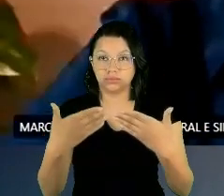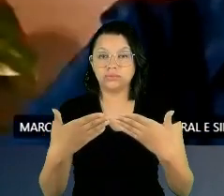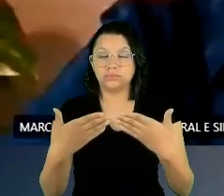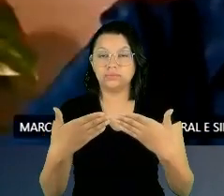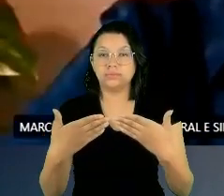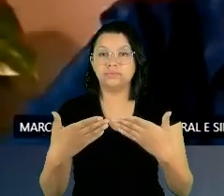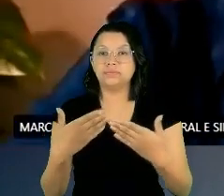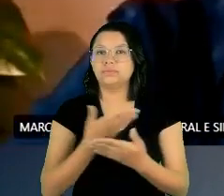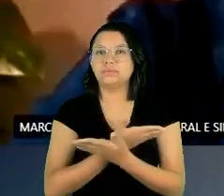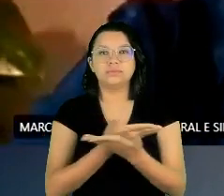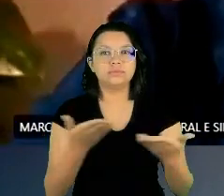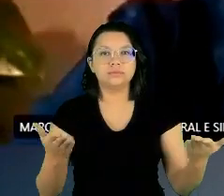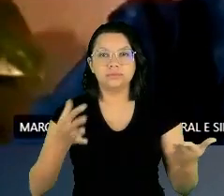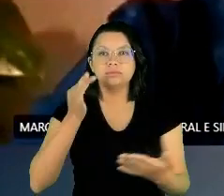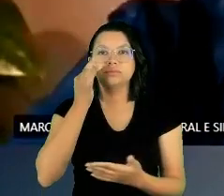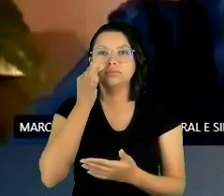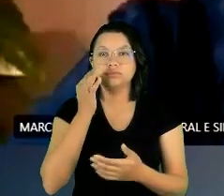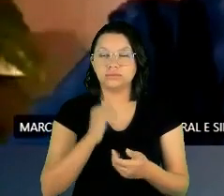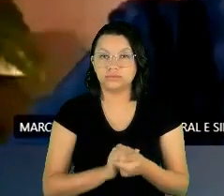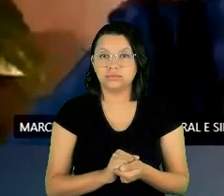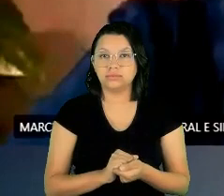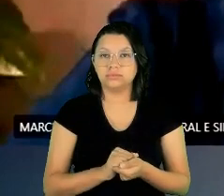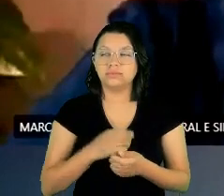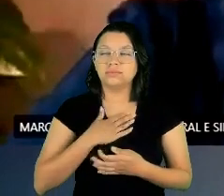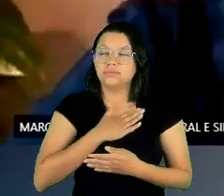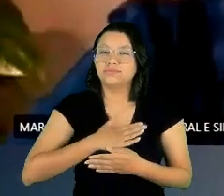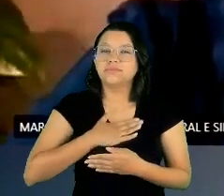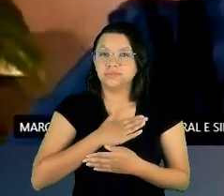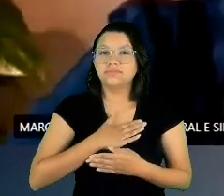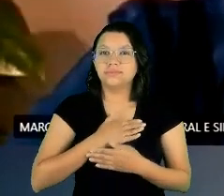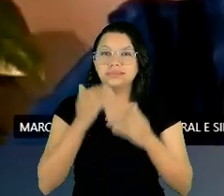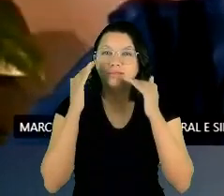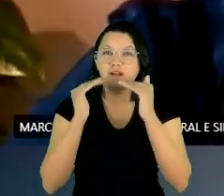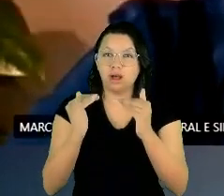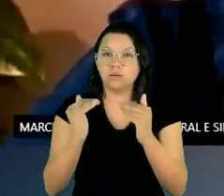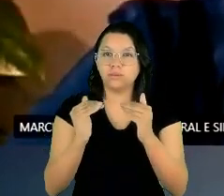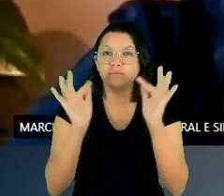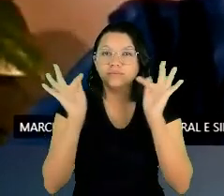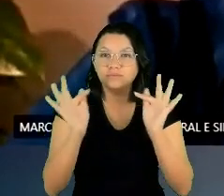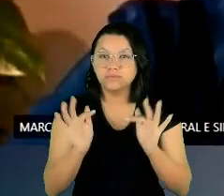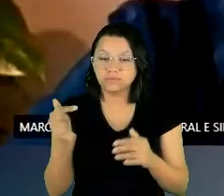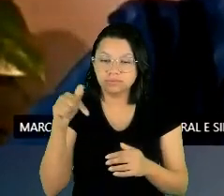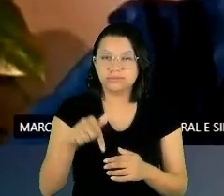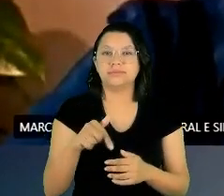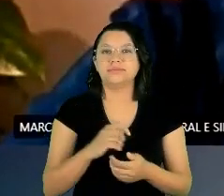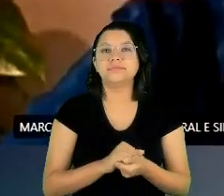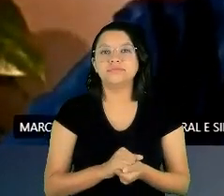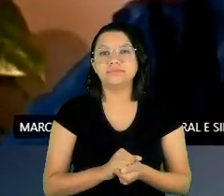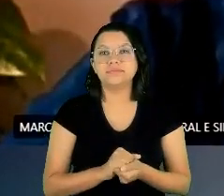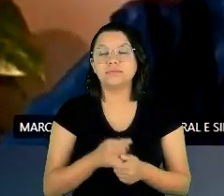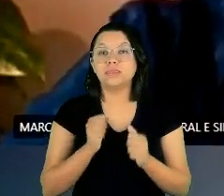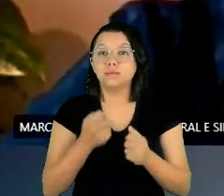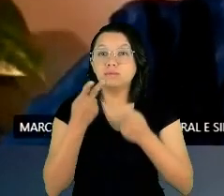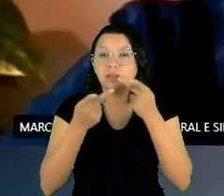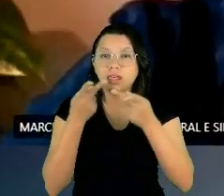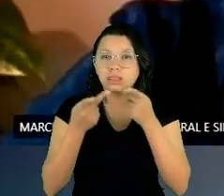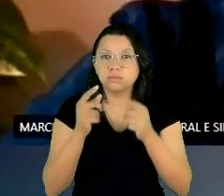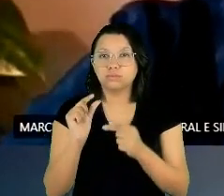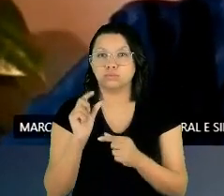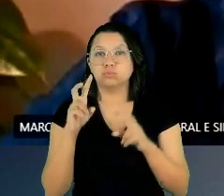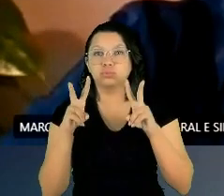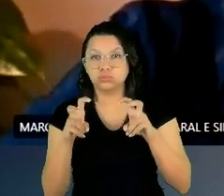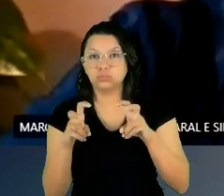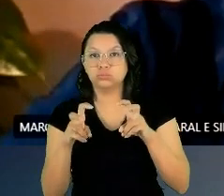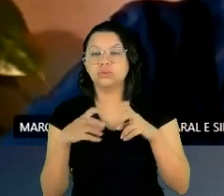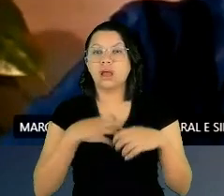pela apresentação, doutor Caio e a todos que estão presentes. É um prazer, uma honra, estou lisonjeada de estar aqui,